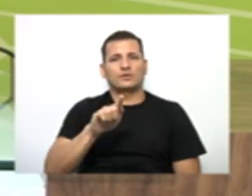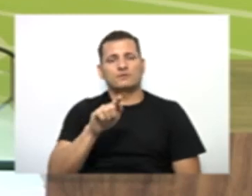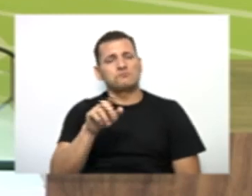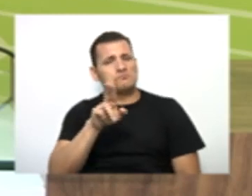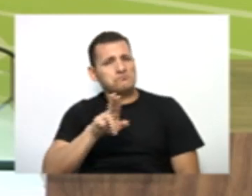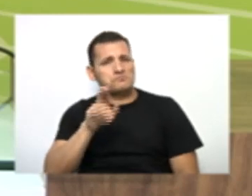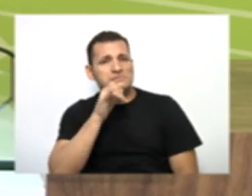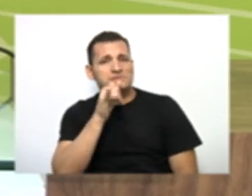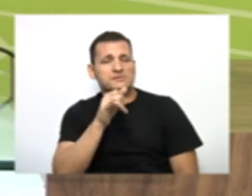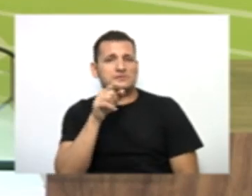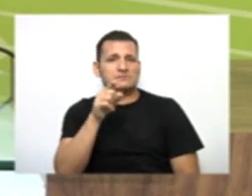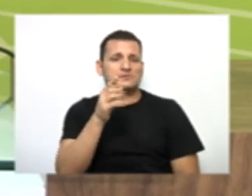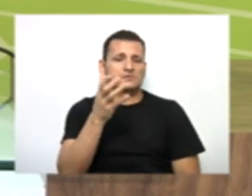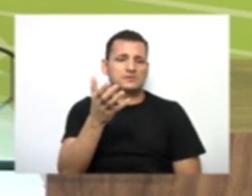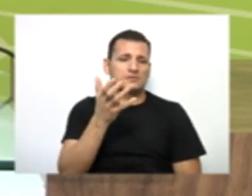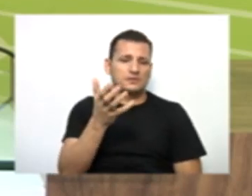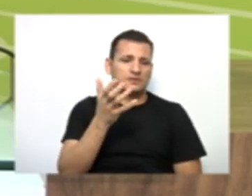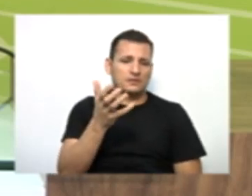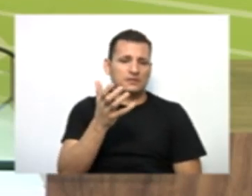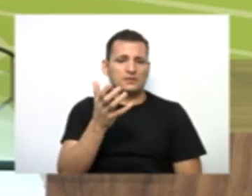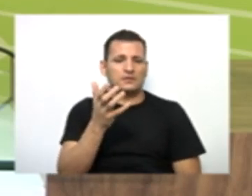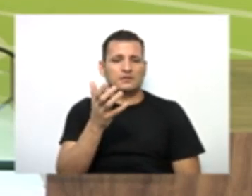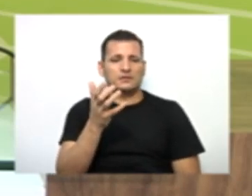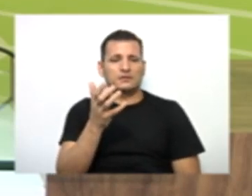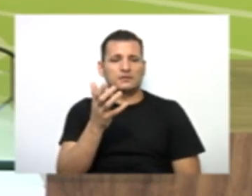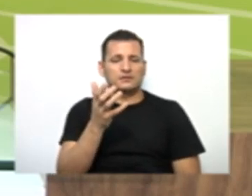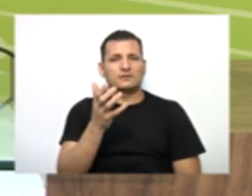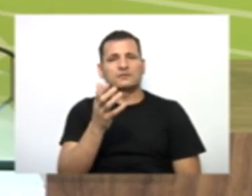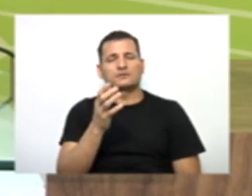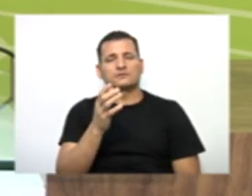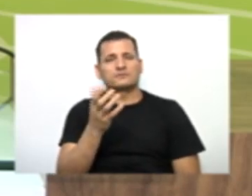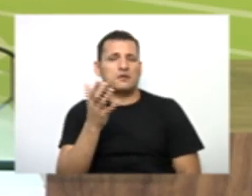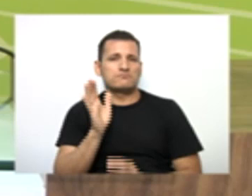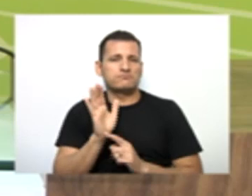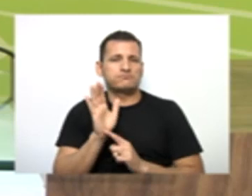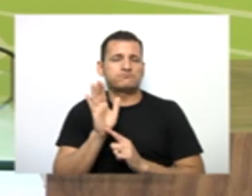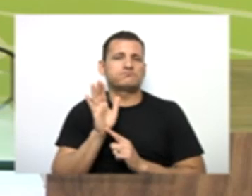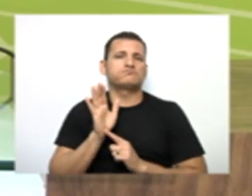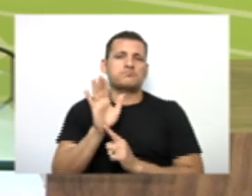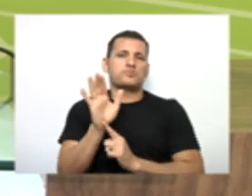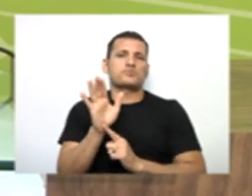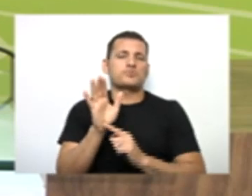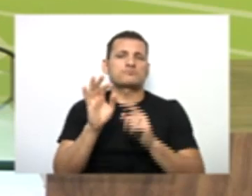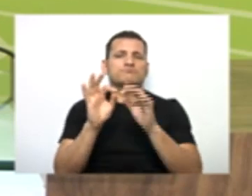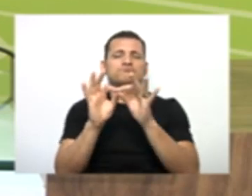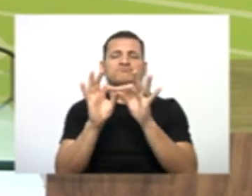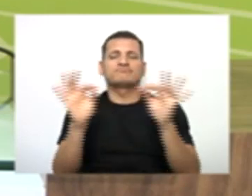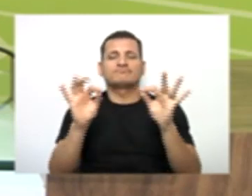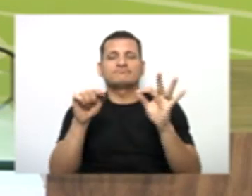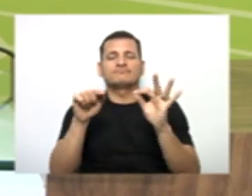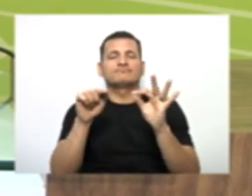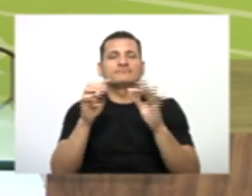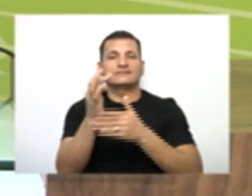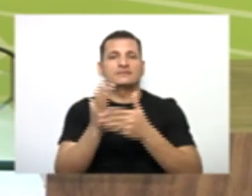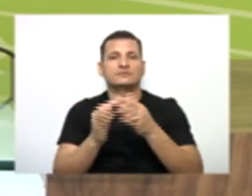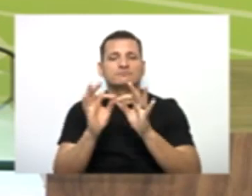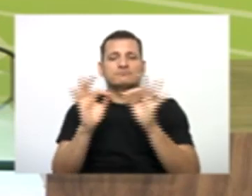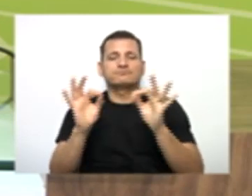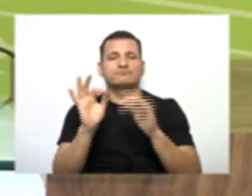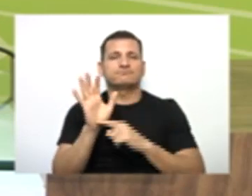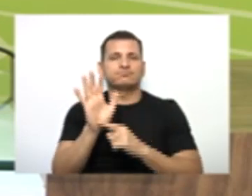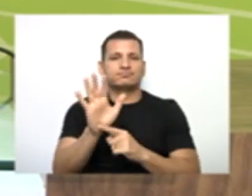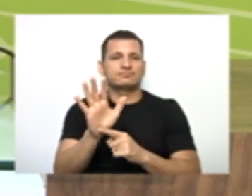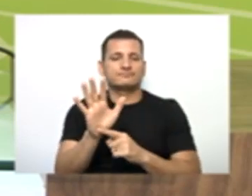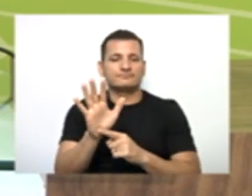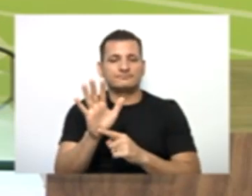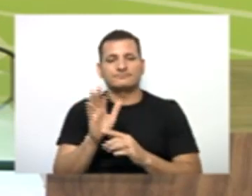você quer descartar um determinado trecho, destacar um determinado trecho do texto. Isso. A tag serve